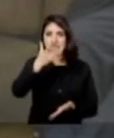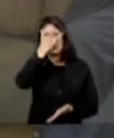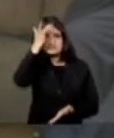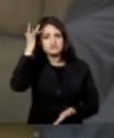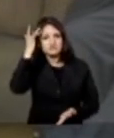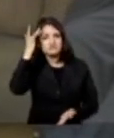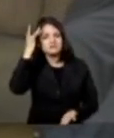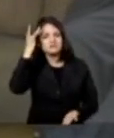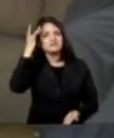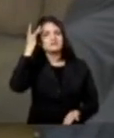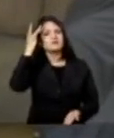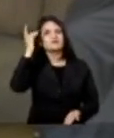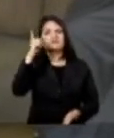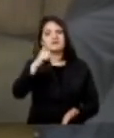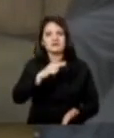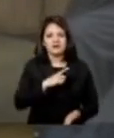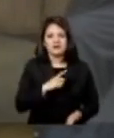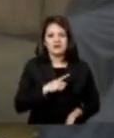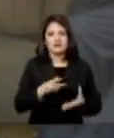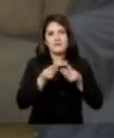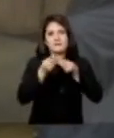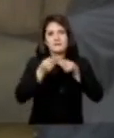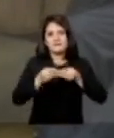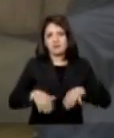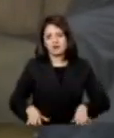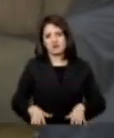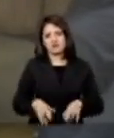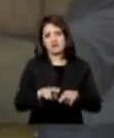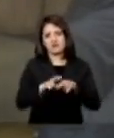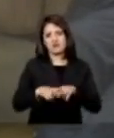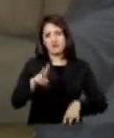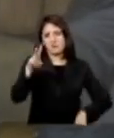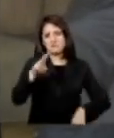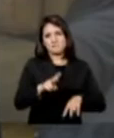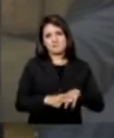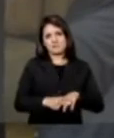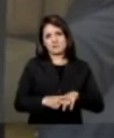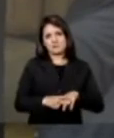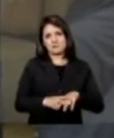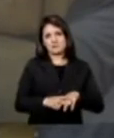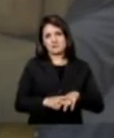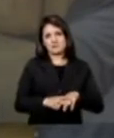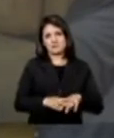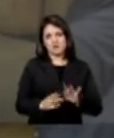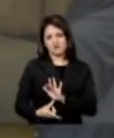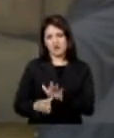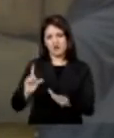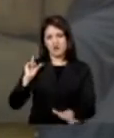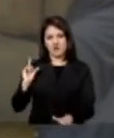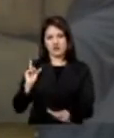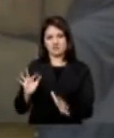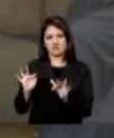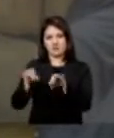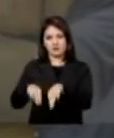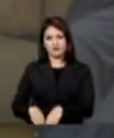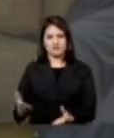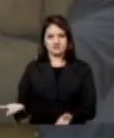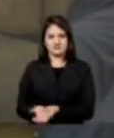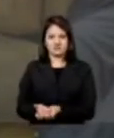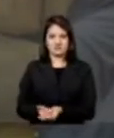são afetados pelas prisões em execução antecipada, pelas prisões